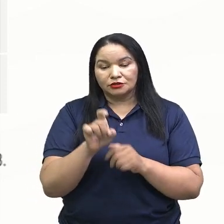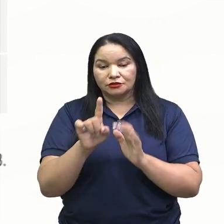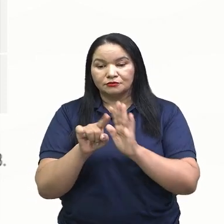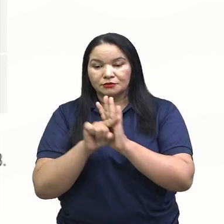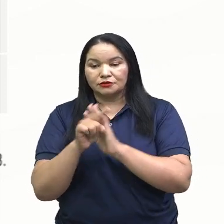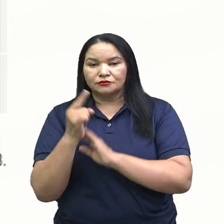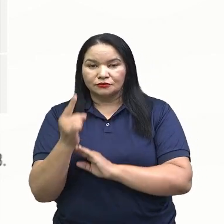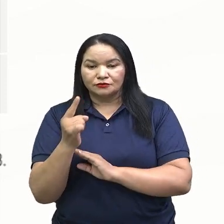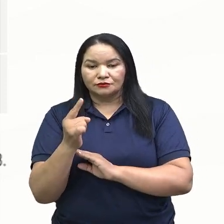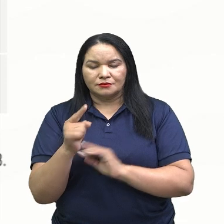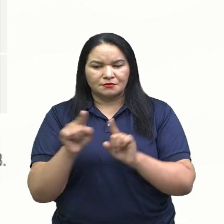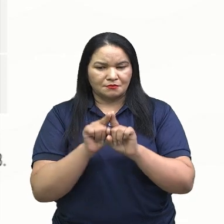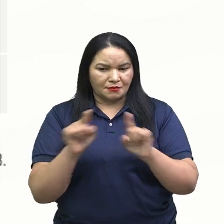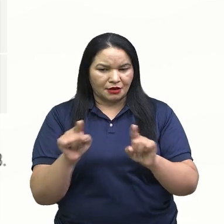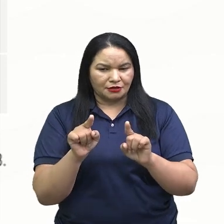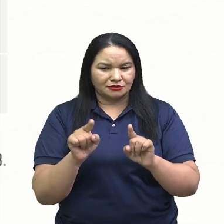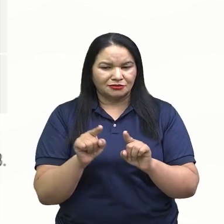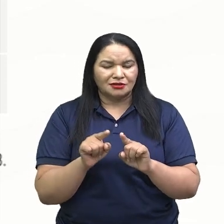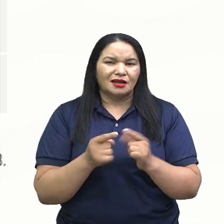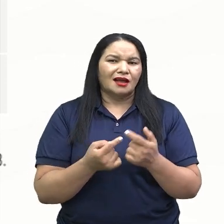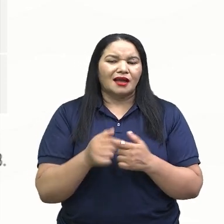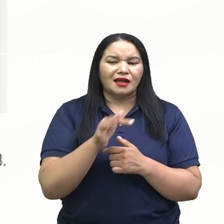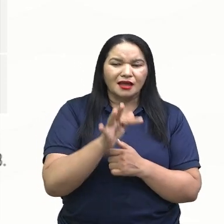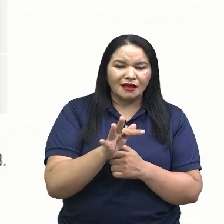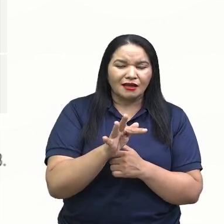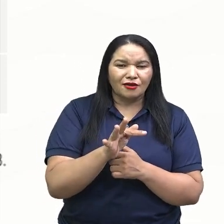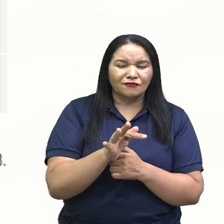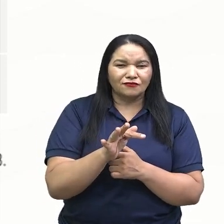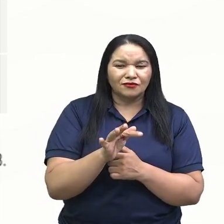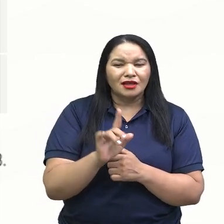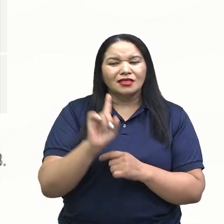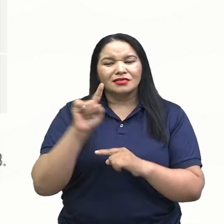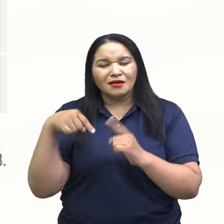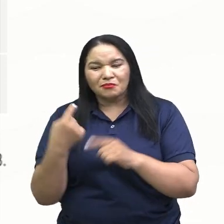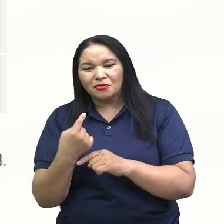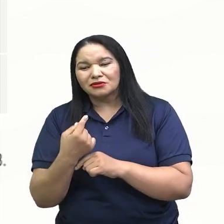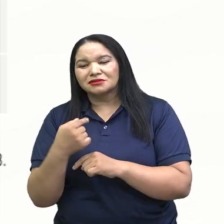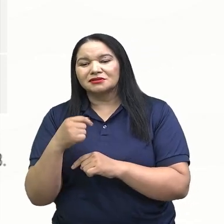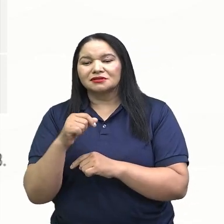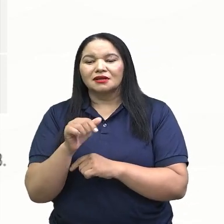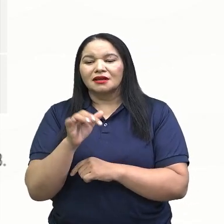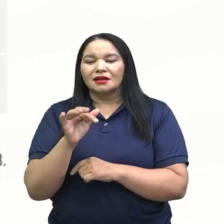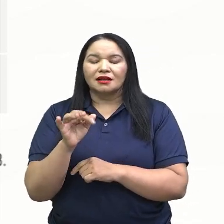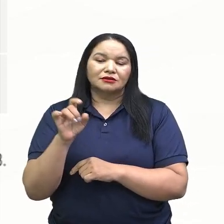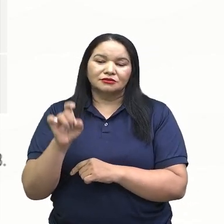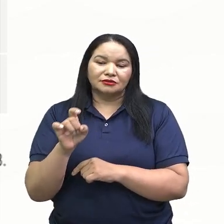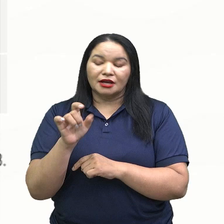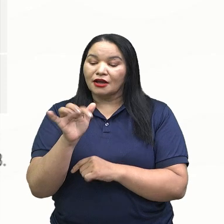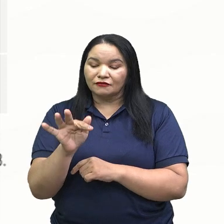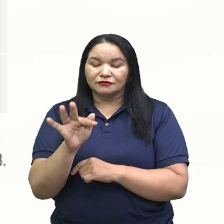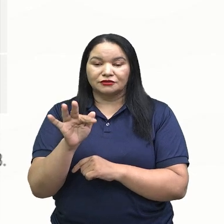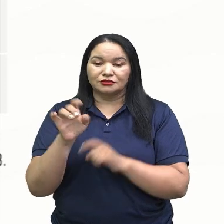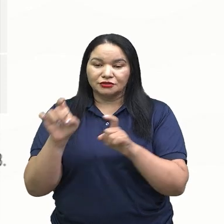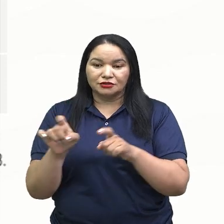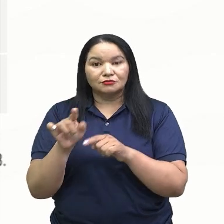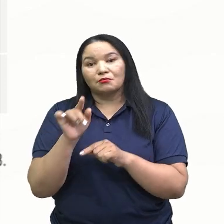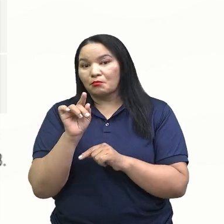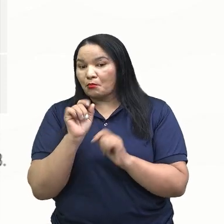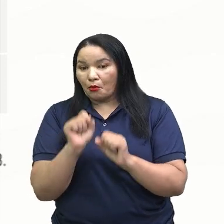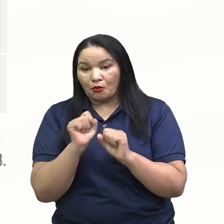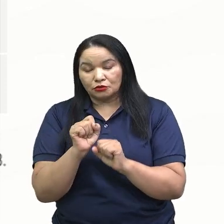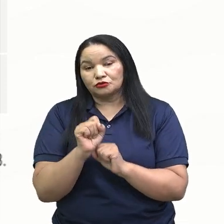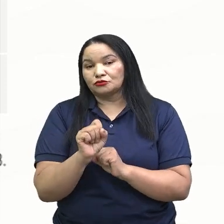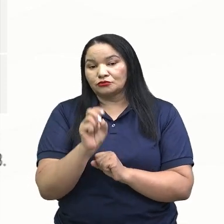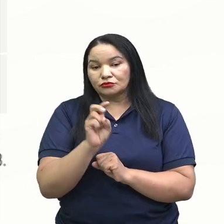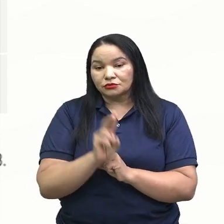menos 1. Mas espera aí, uma hora é f de x, uma hora é y, qual é o correto? Você pode usar tanto um quanto o outro, tudo